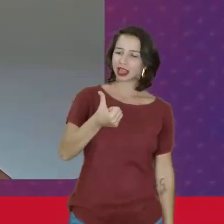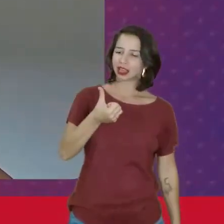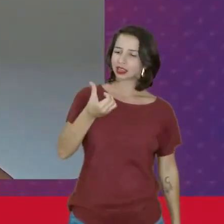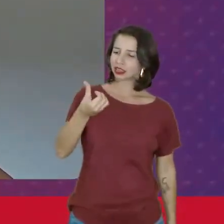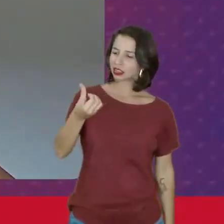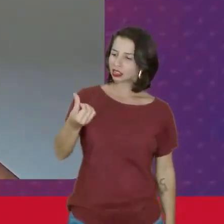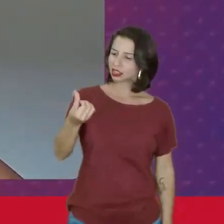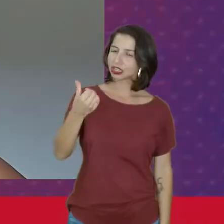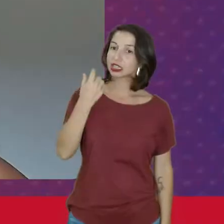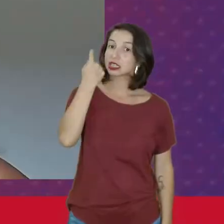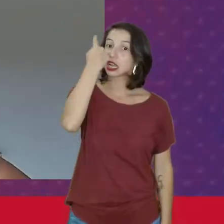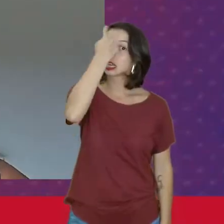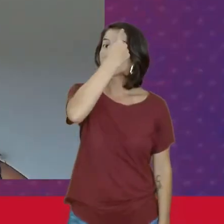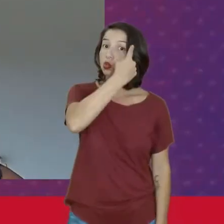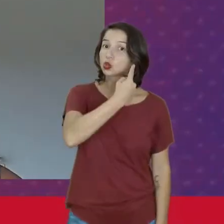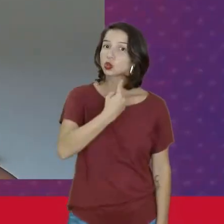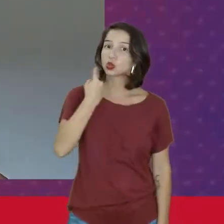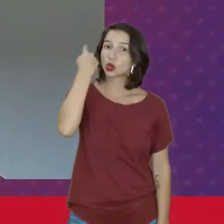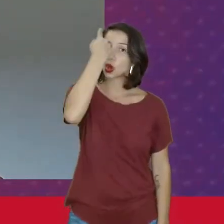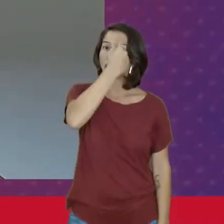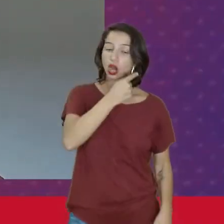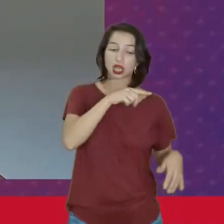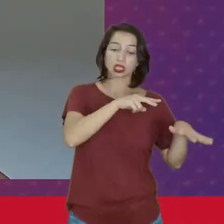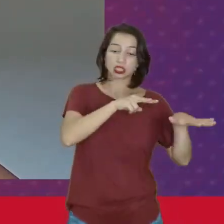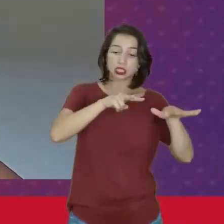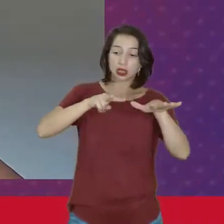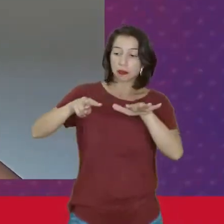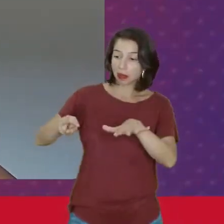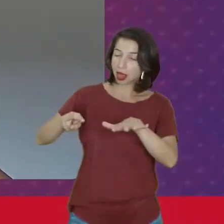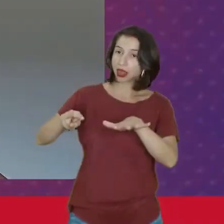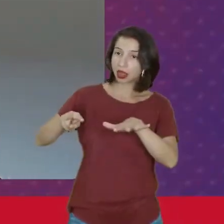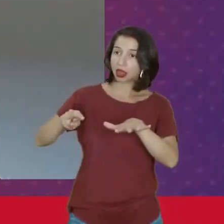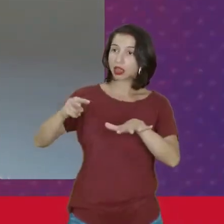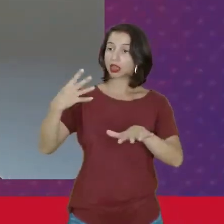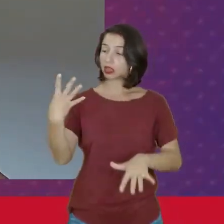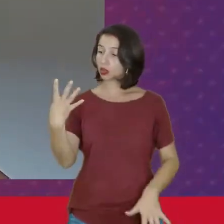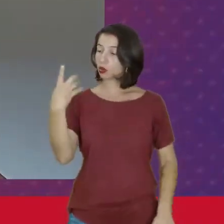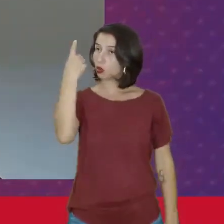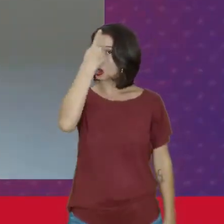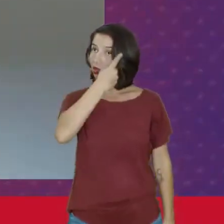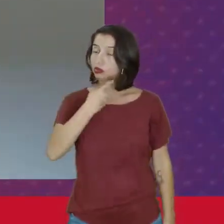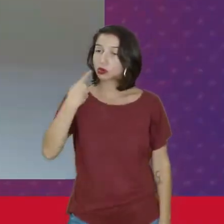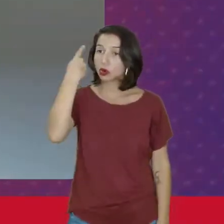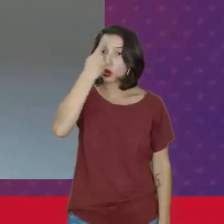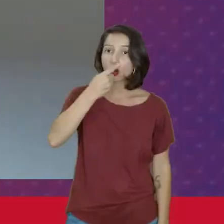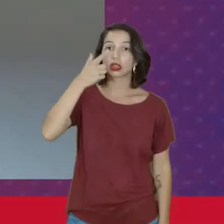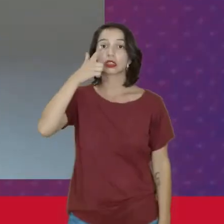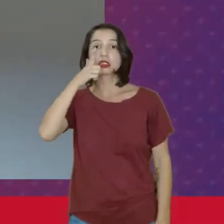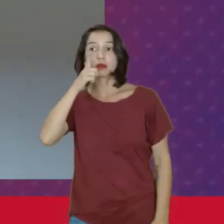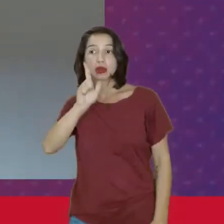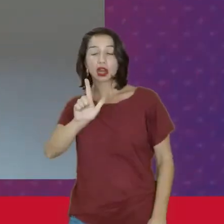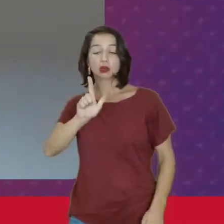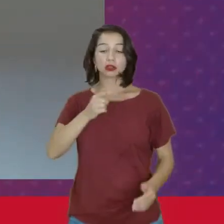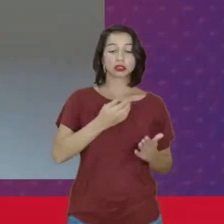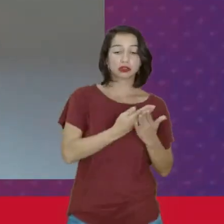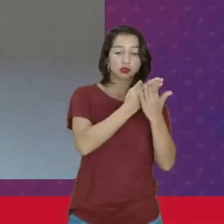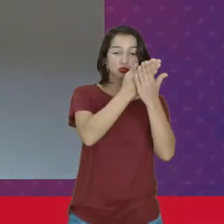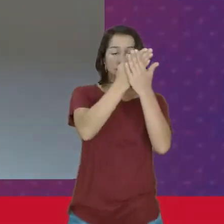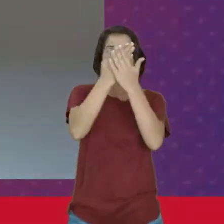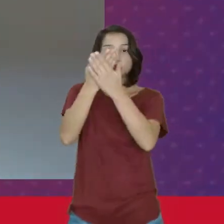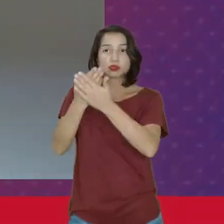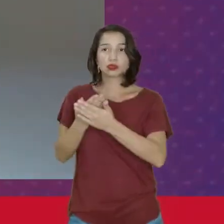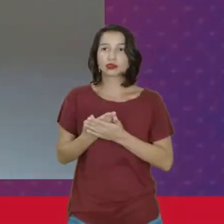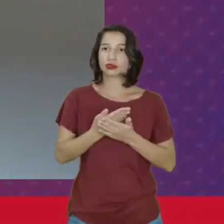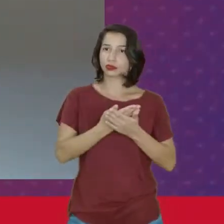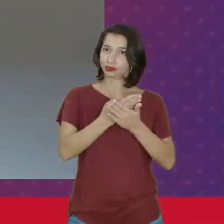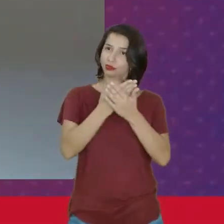para desenvolver toda essa atividade burocrática. Também estudar, se dedicar a projetos. Mas na